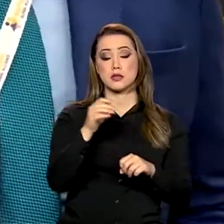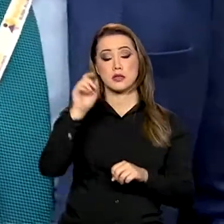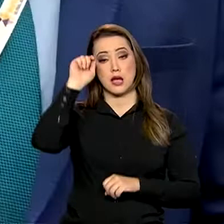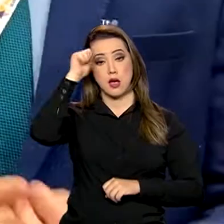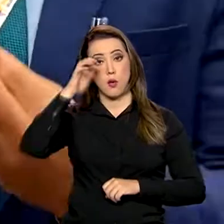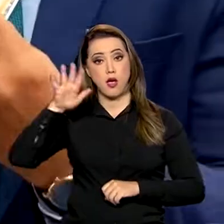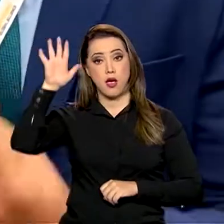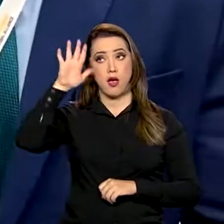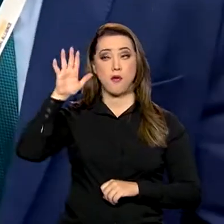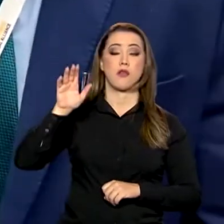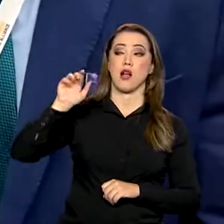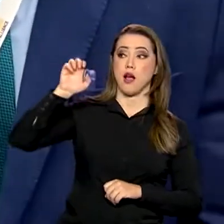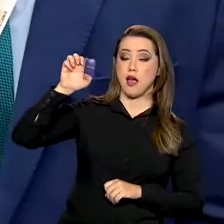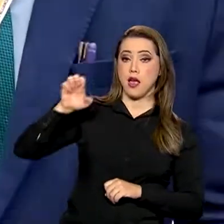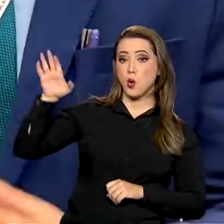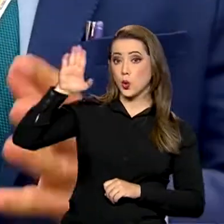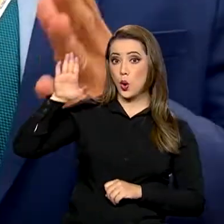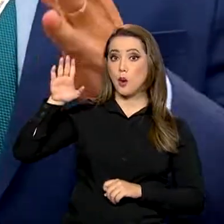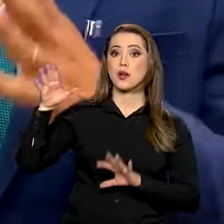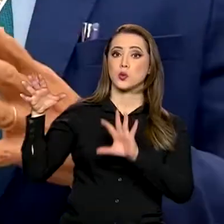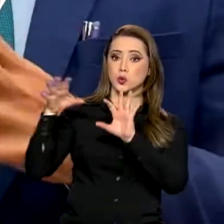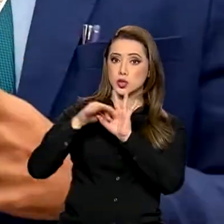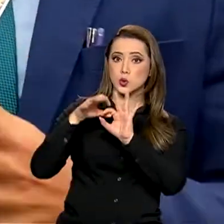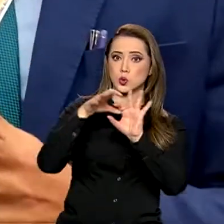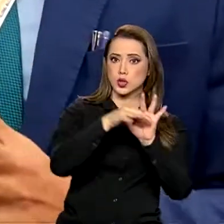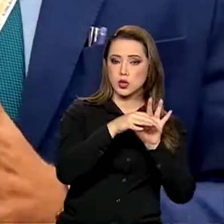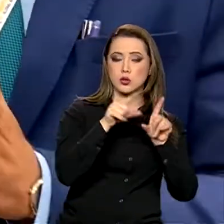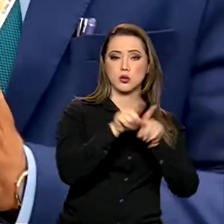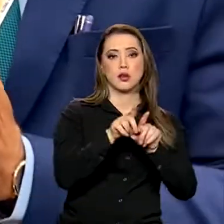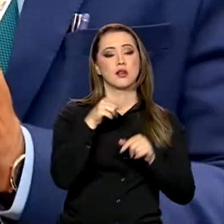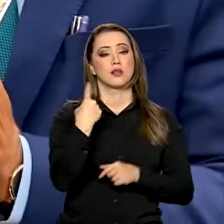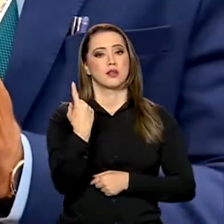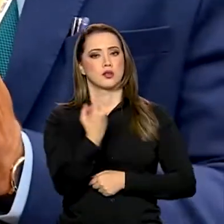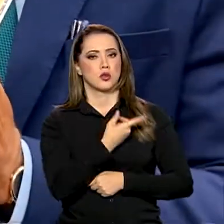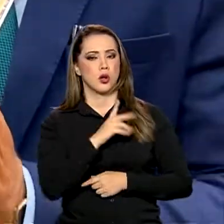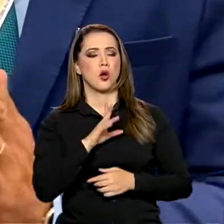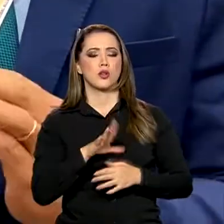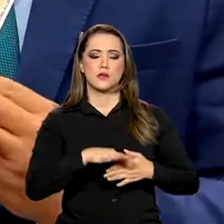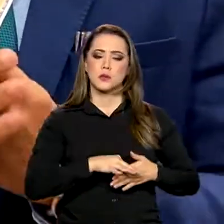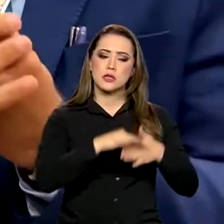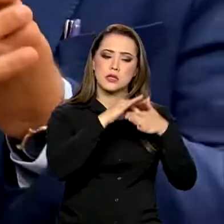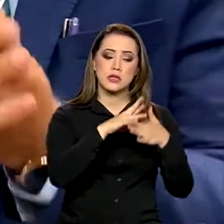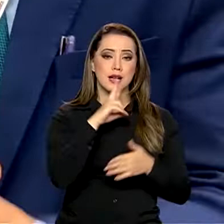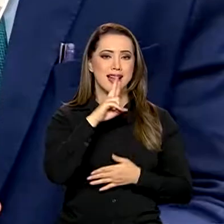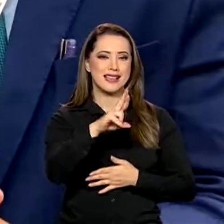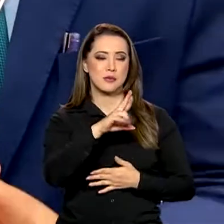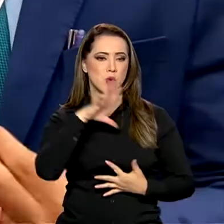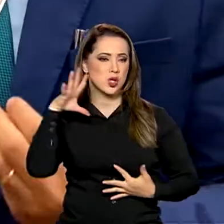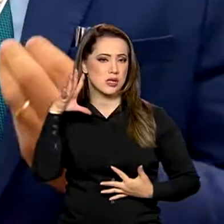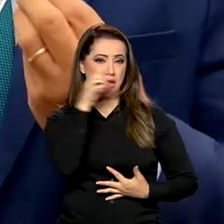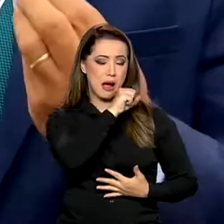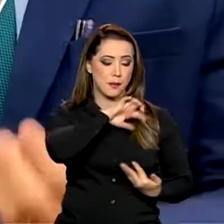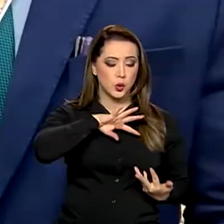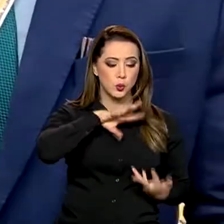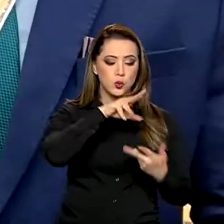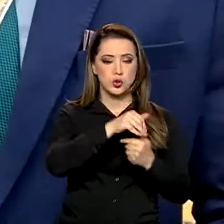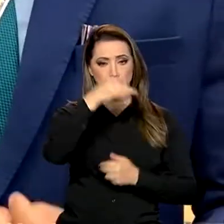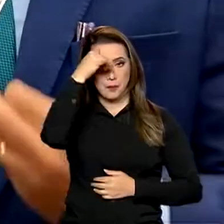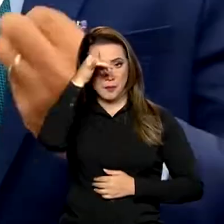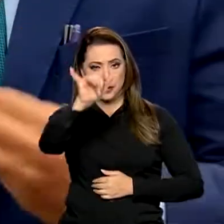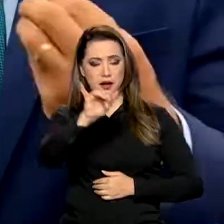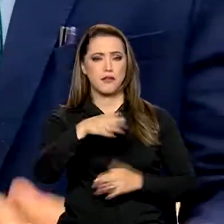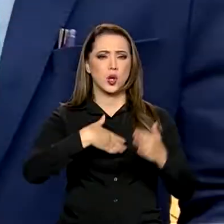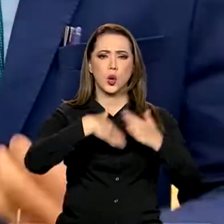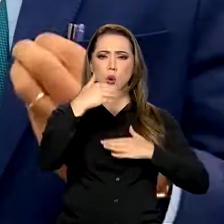Africana, União Europeia. É uma força-tarefa que vai liderar a resposta global para o enfrentamento